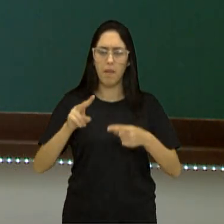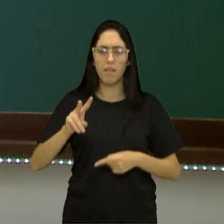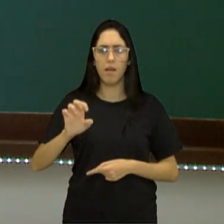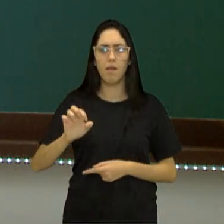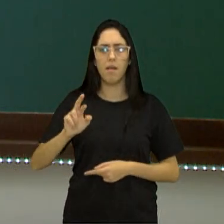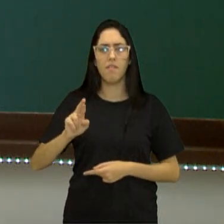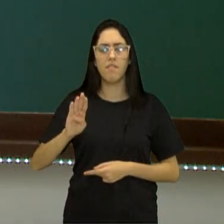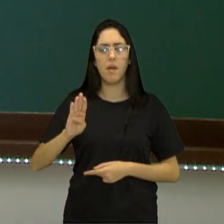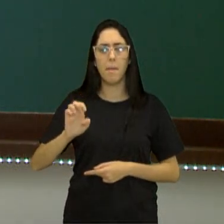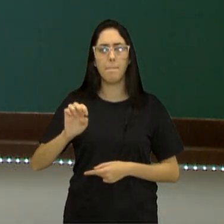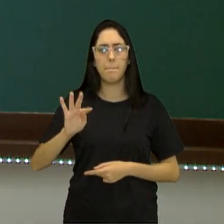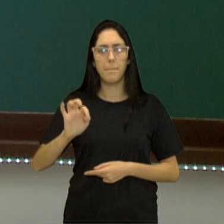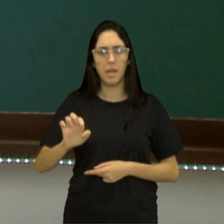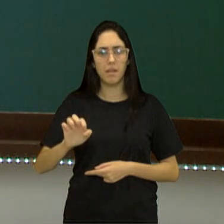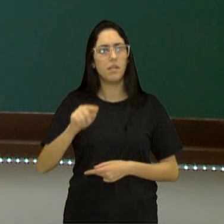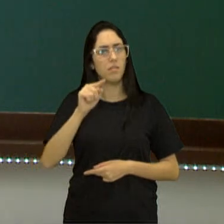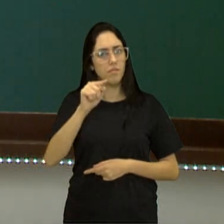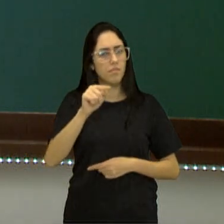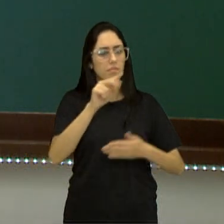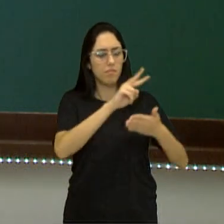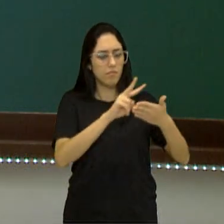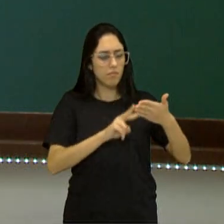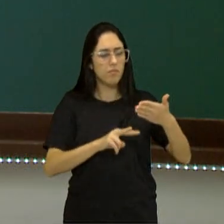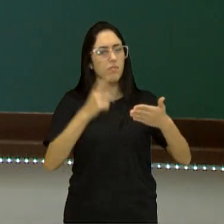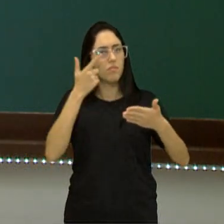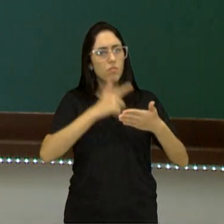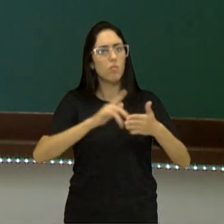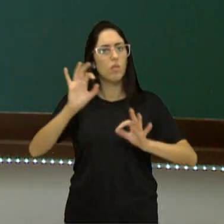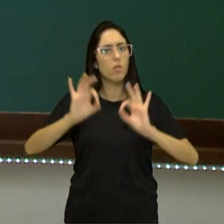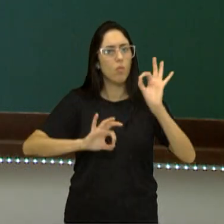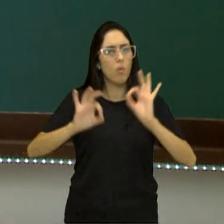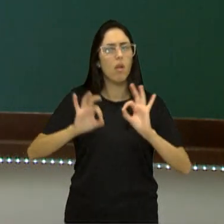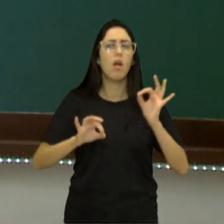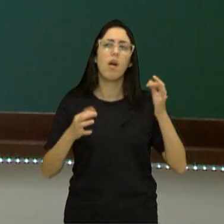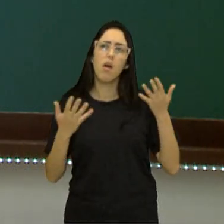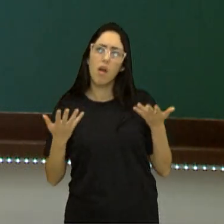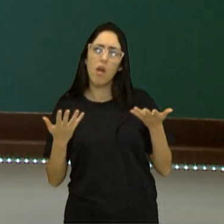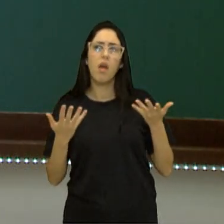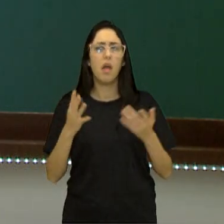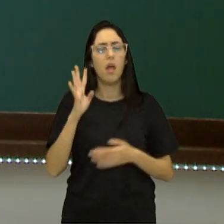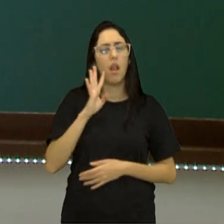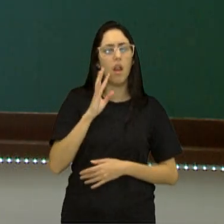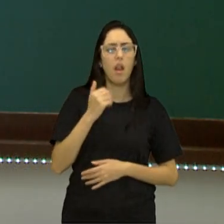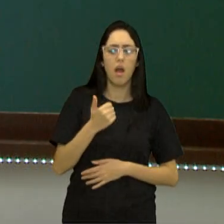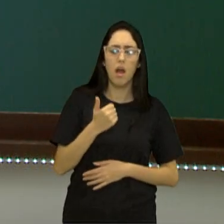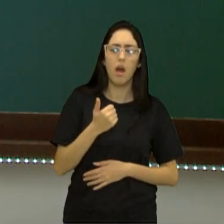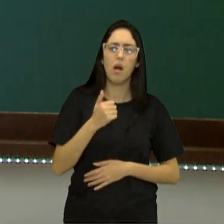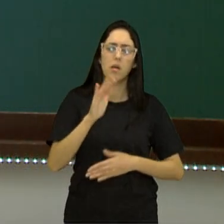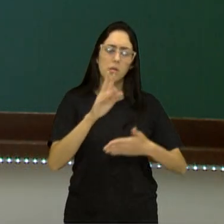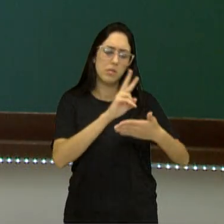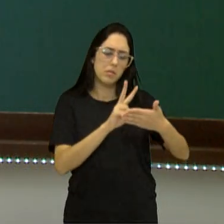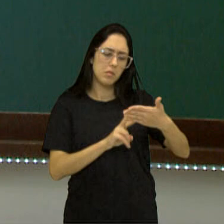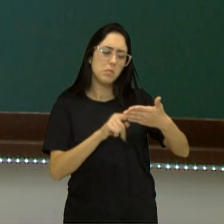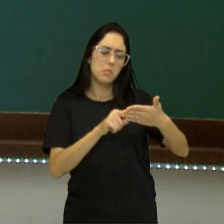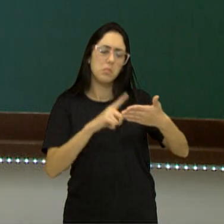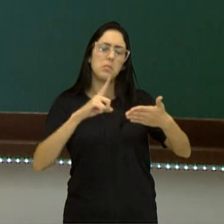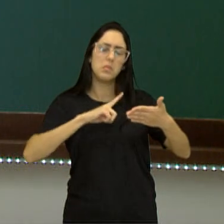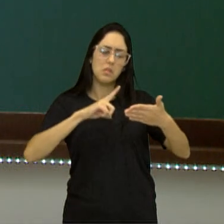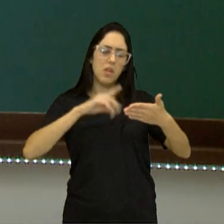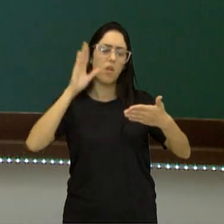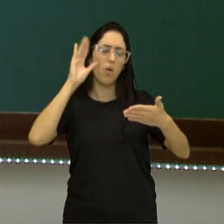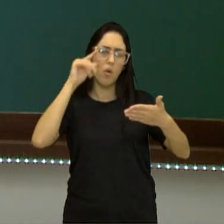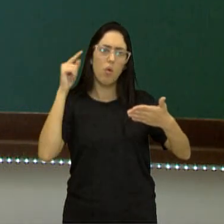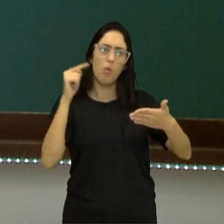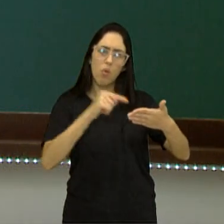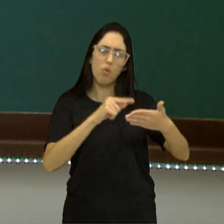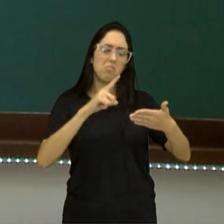tudo isso você verificar e organizar e ver, está na estrutura, ele tem um fato curioso, a